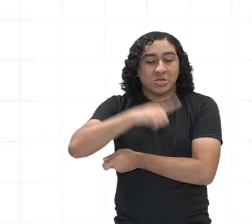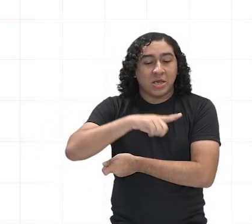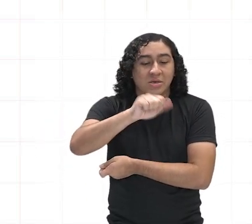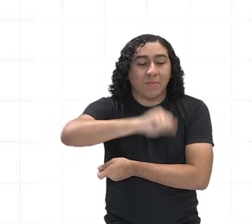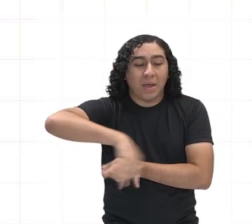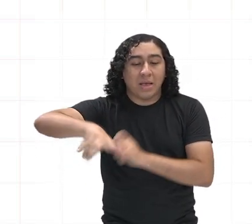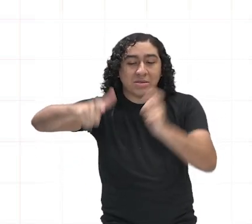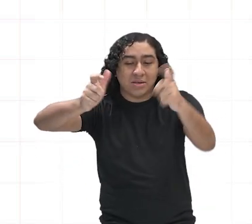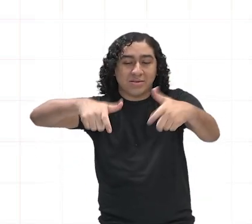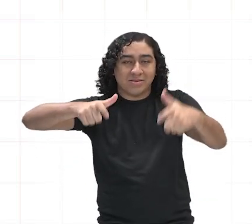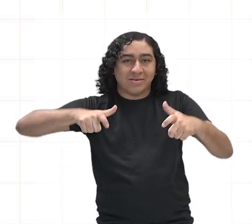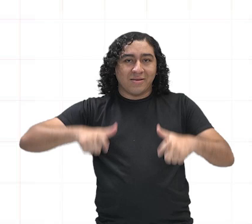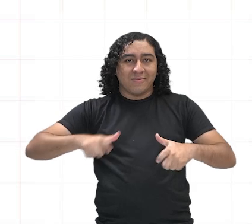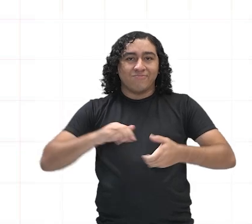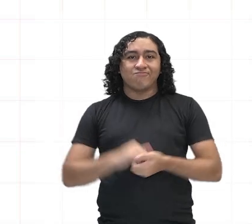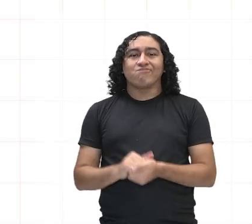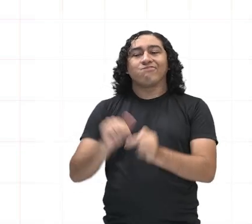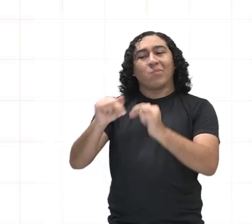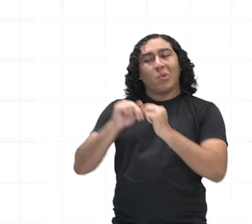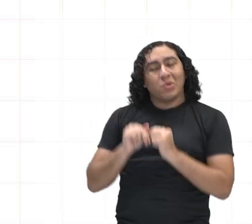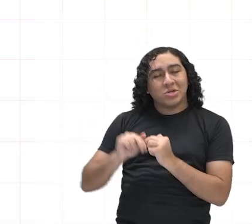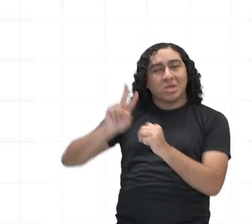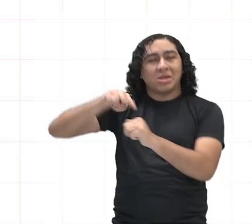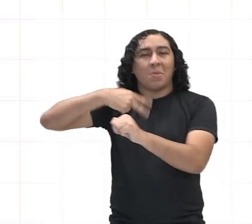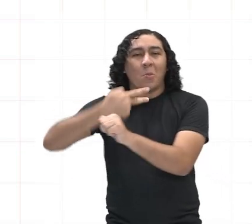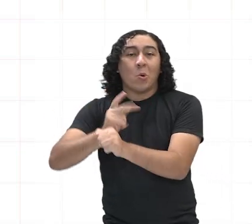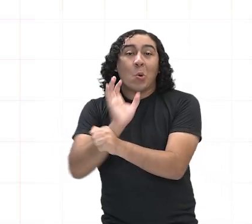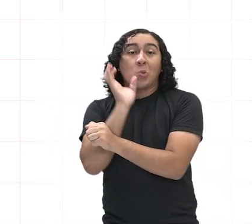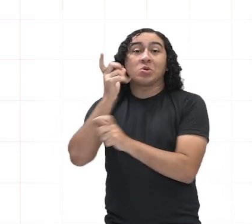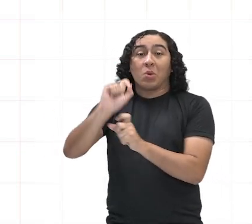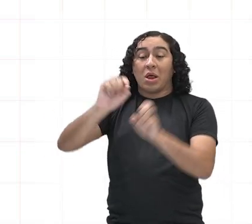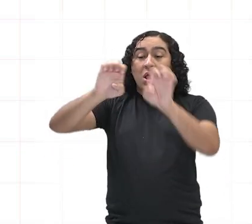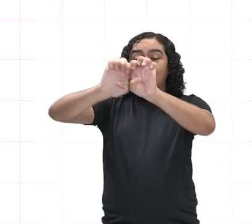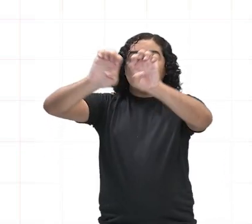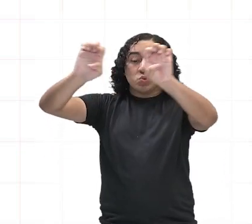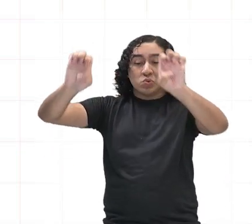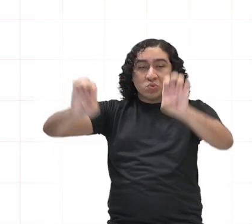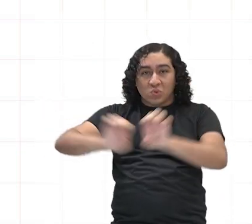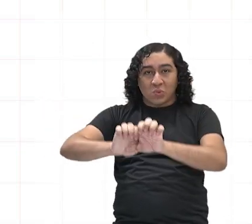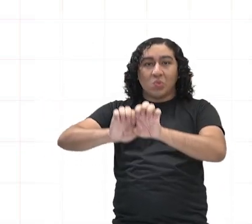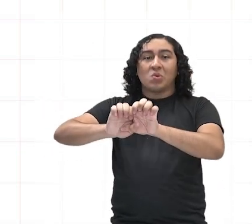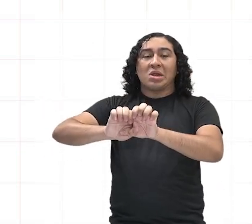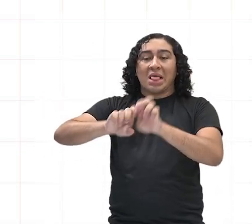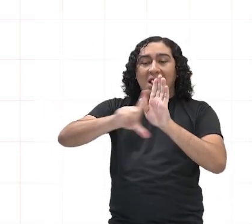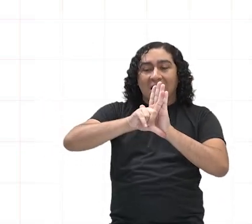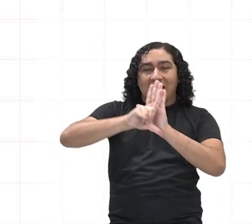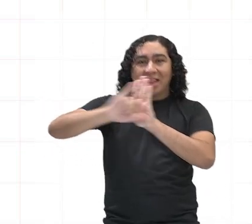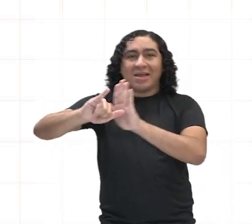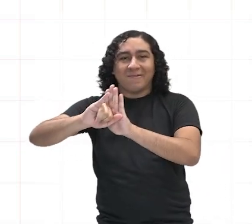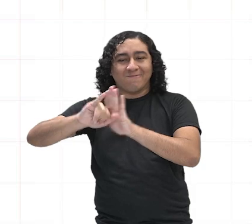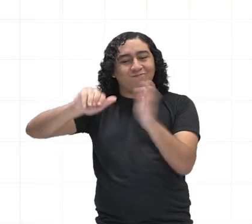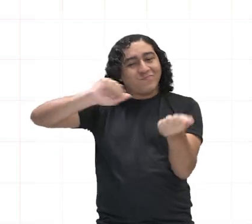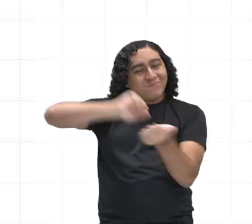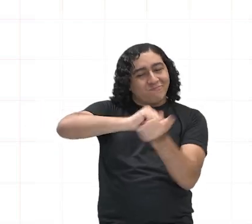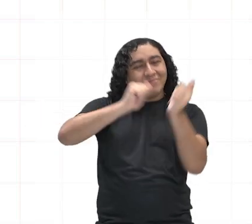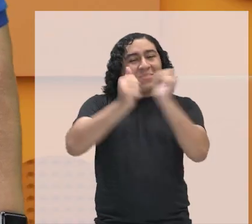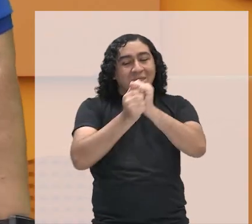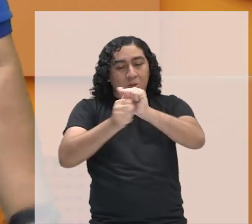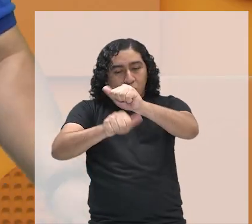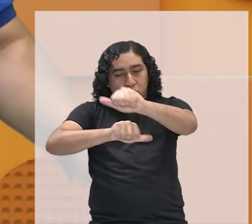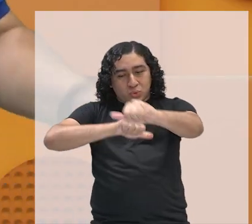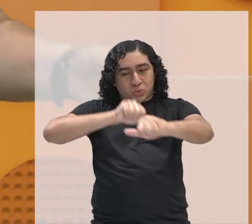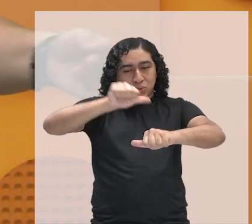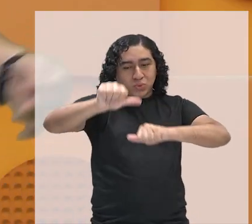isso, aos poucos foram feitas reformas por legisladores. Então, agora nós vamos falar um